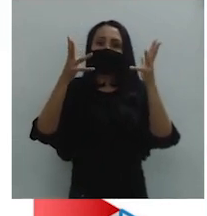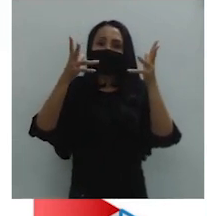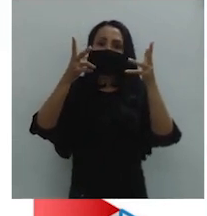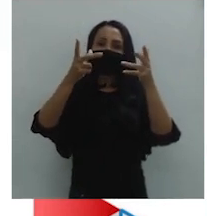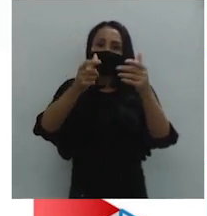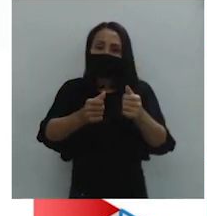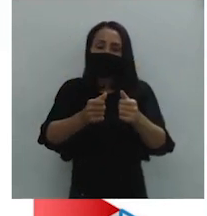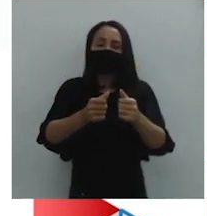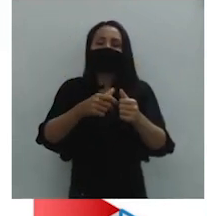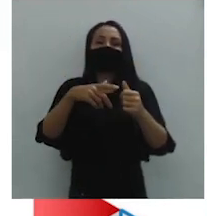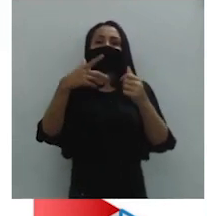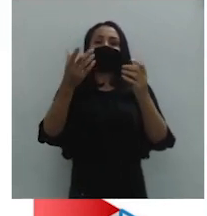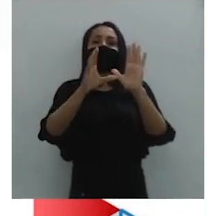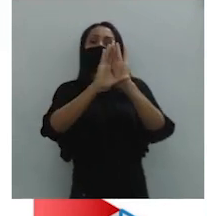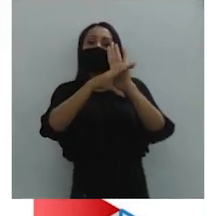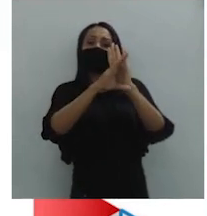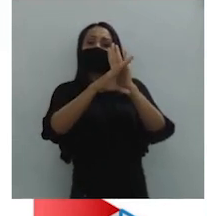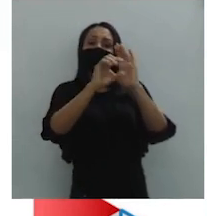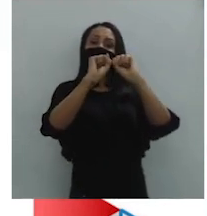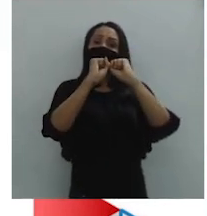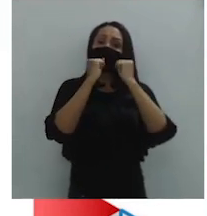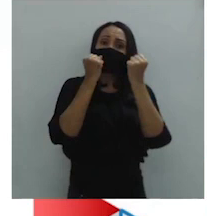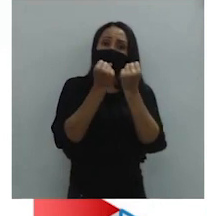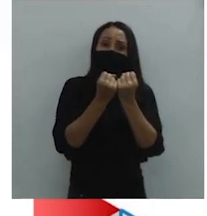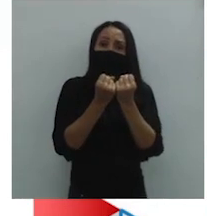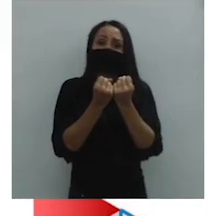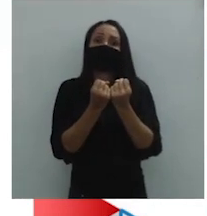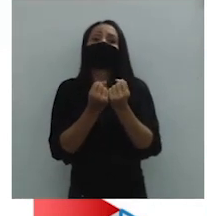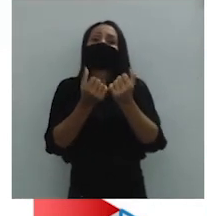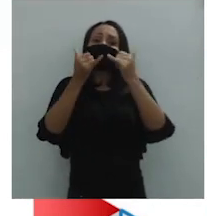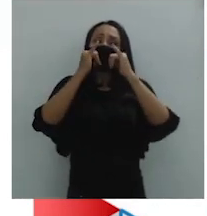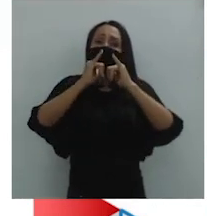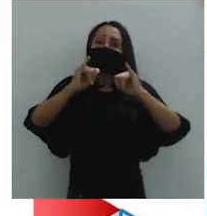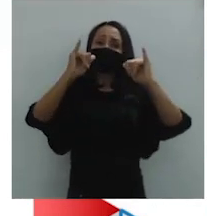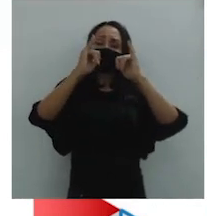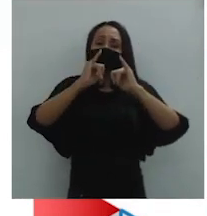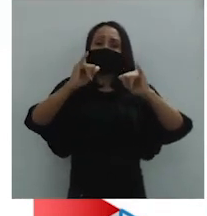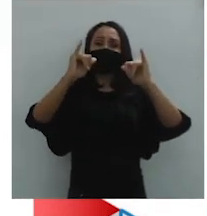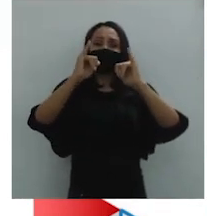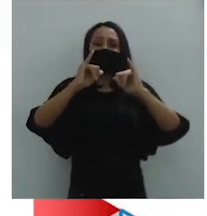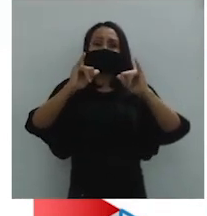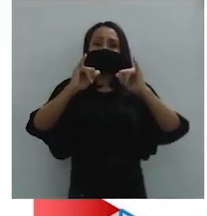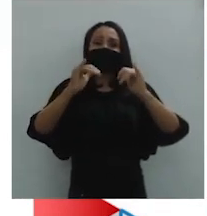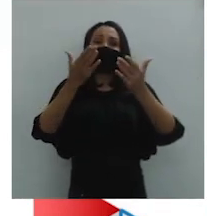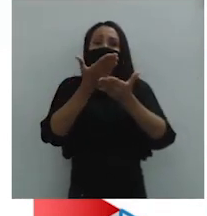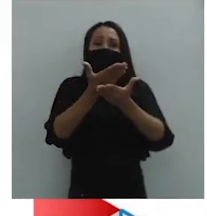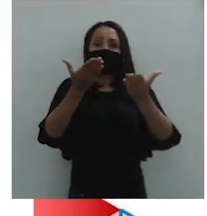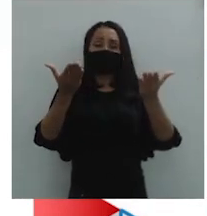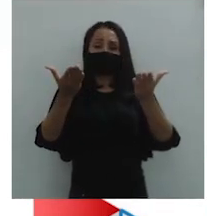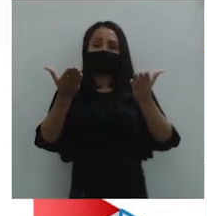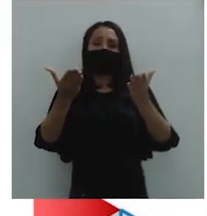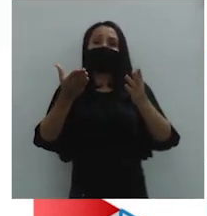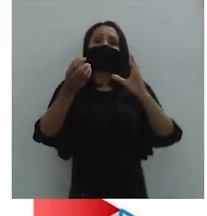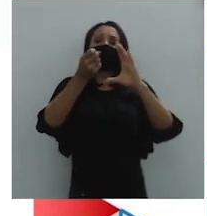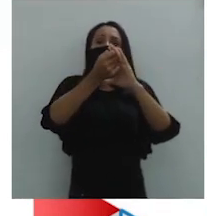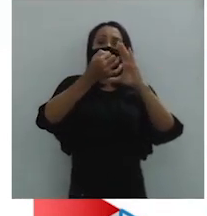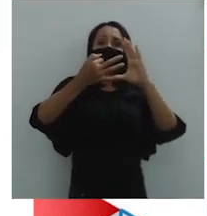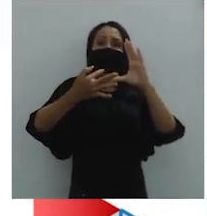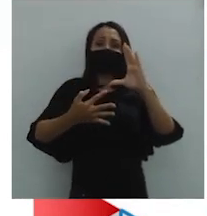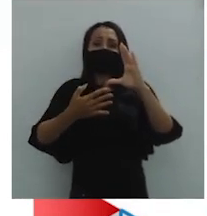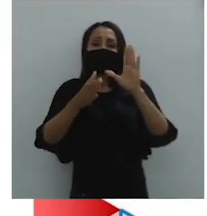quantitativa um conceito social abstrato e informar algo sobre certo aspecto da